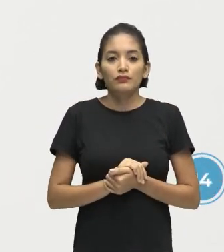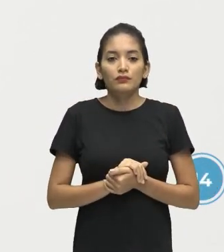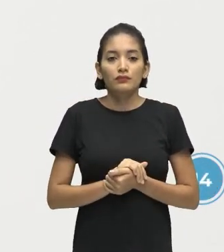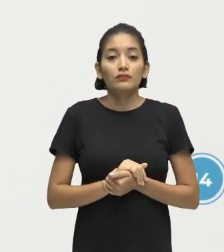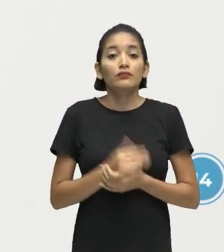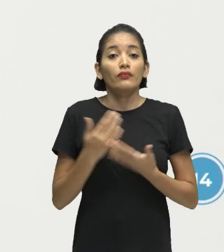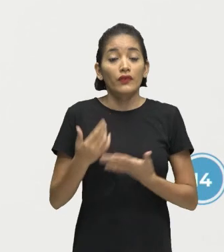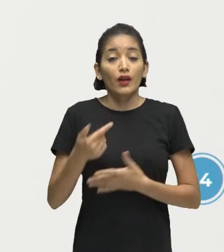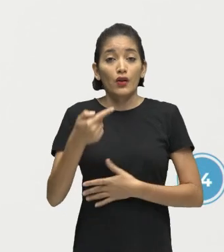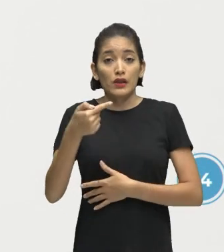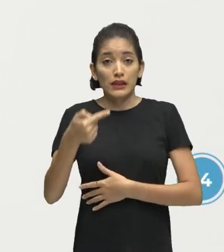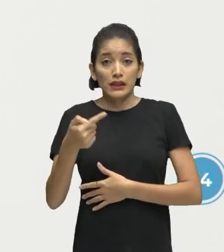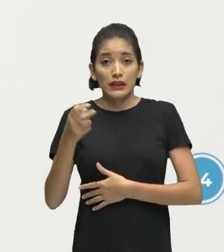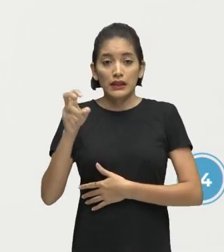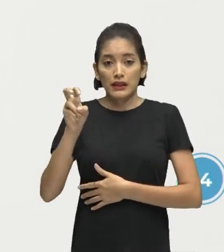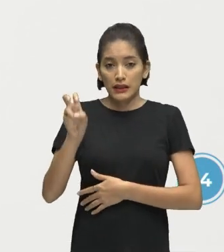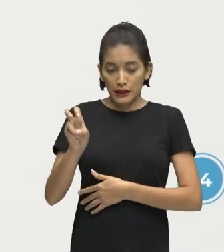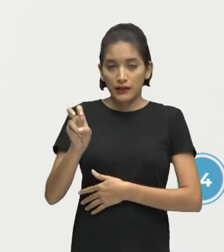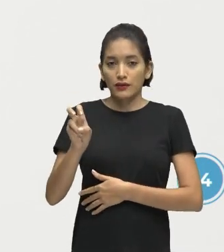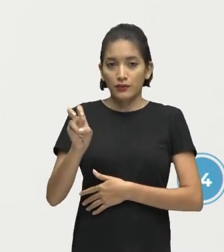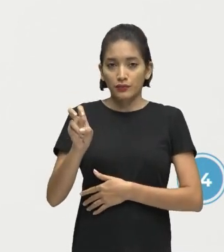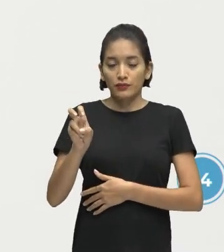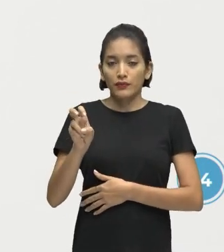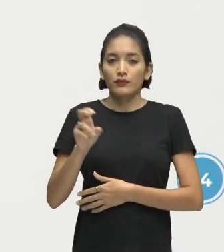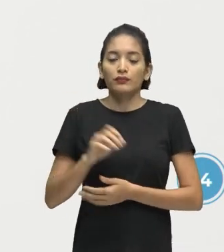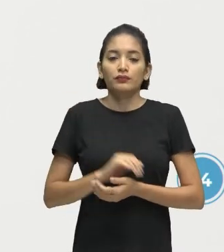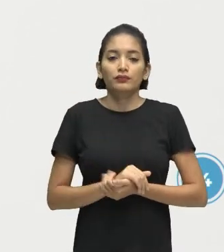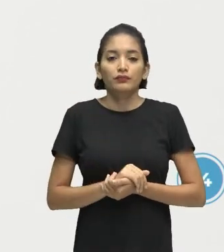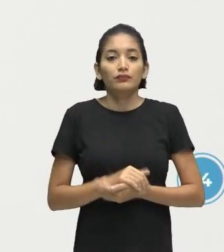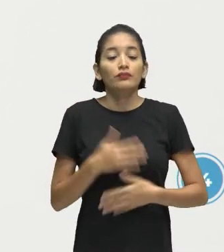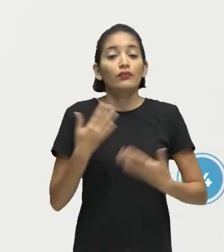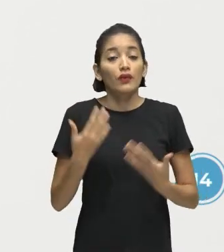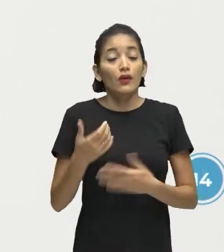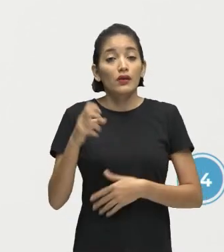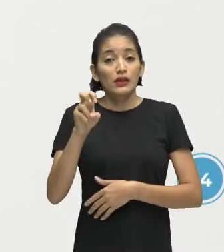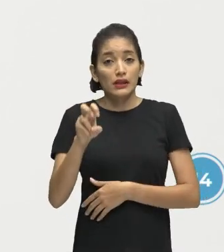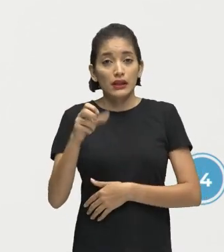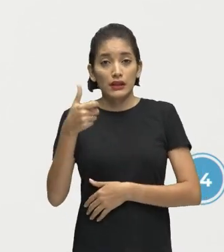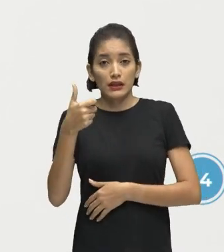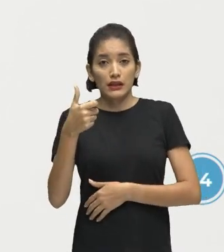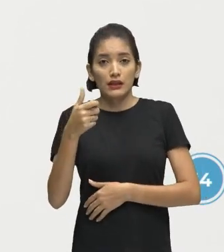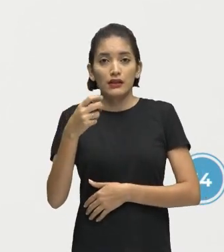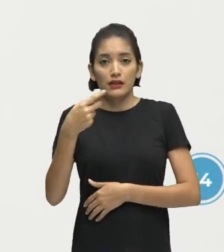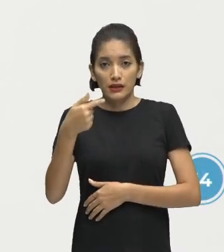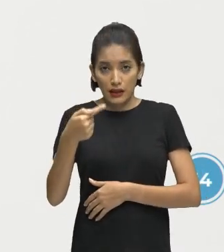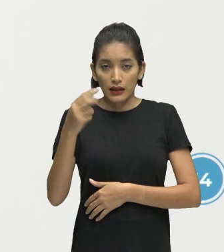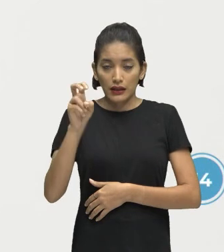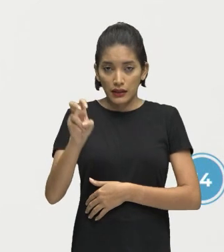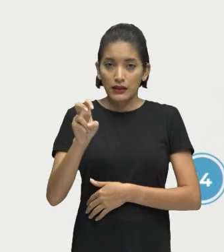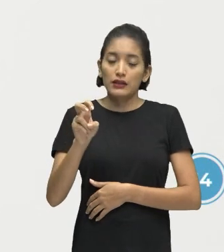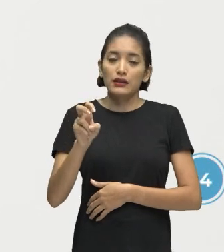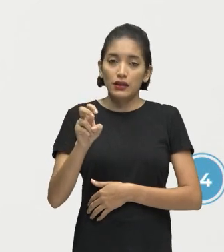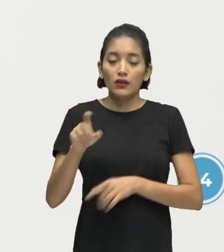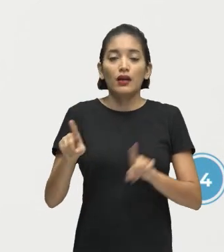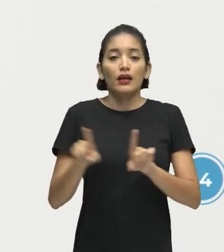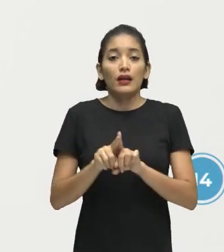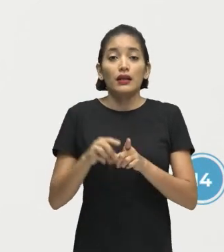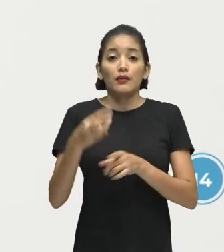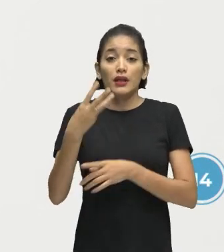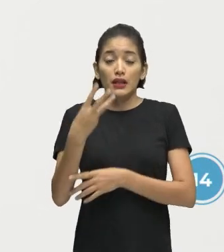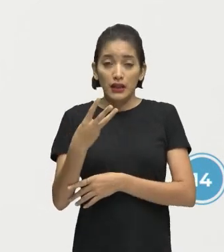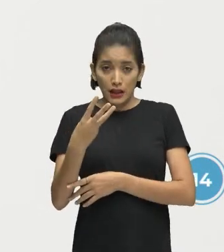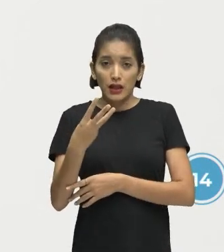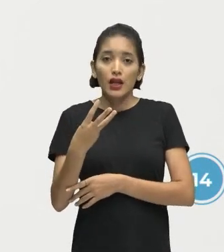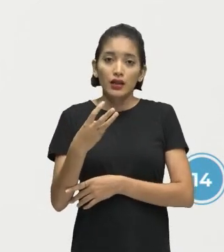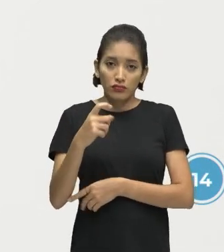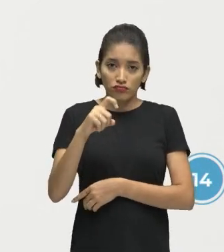Entre 75, então, entre 75 e o triplo de um número